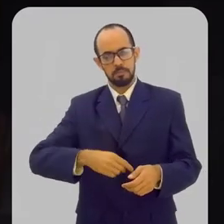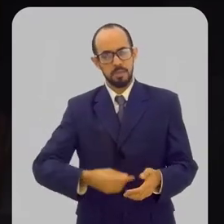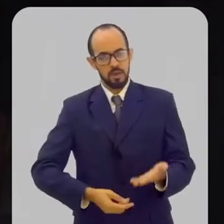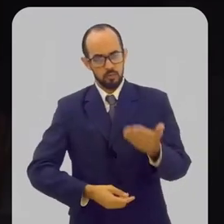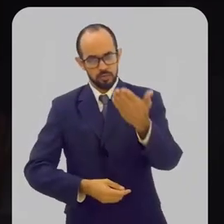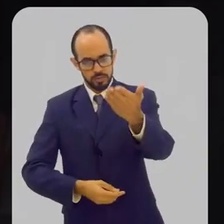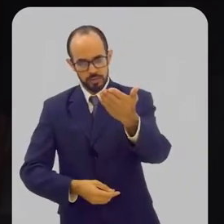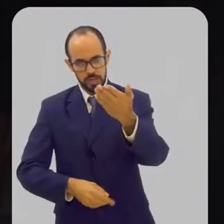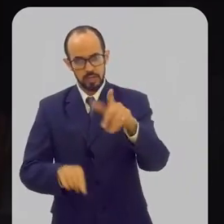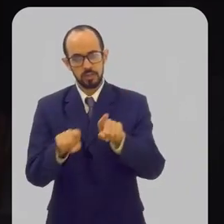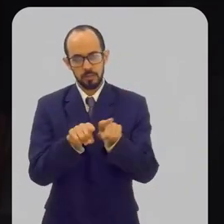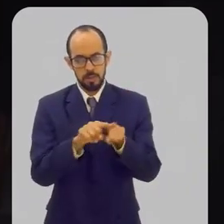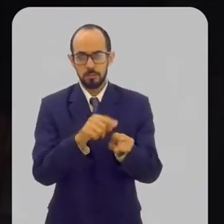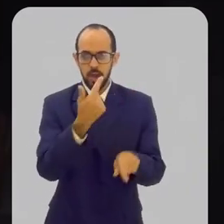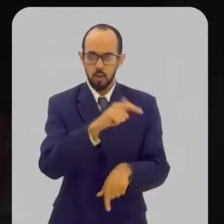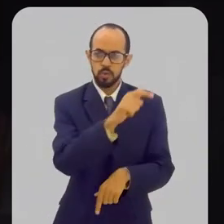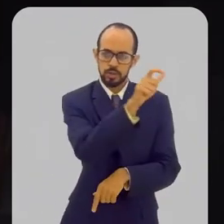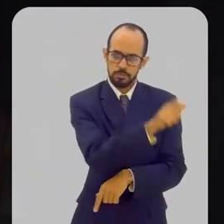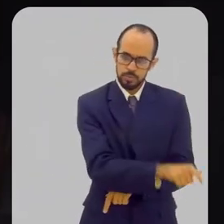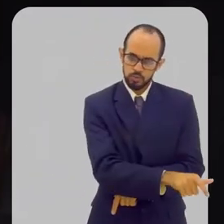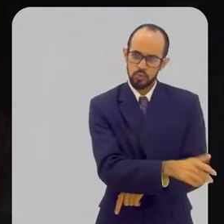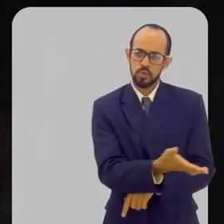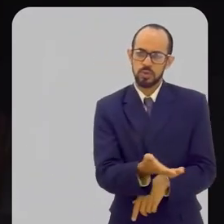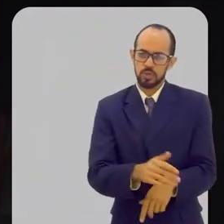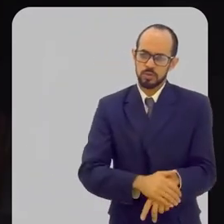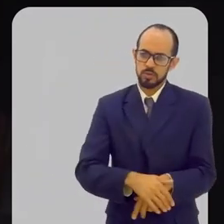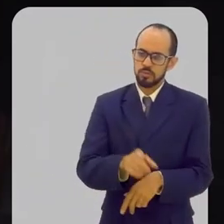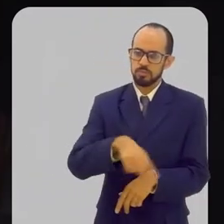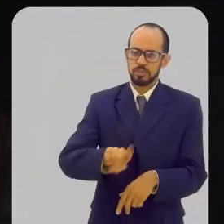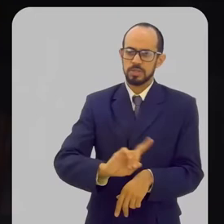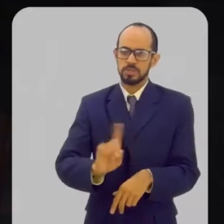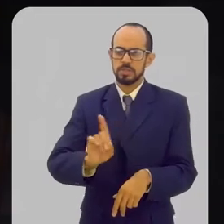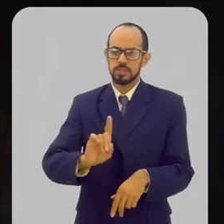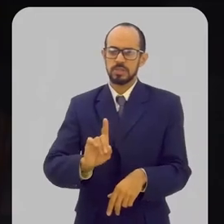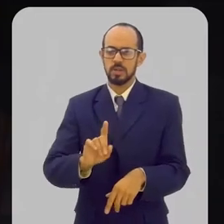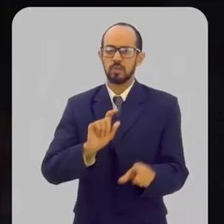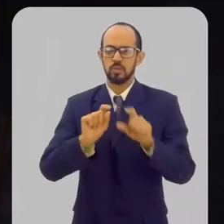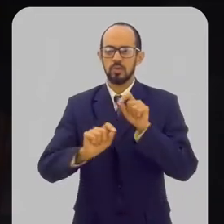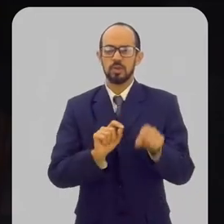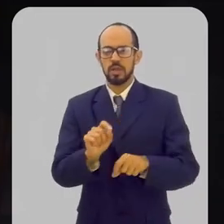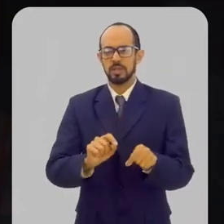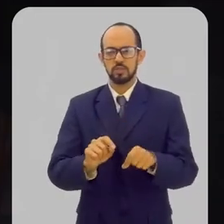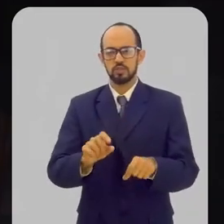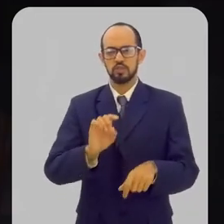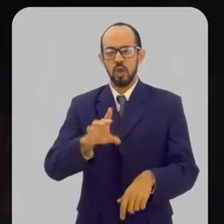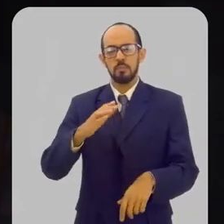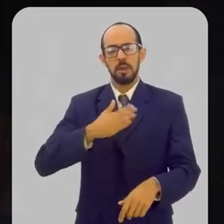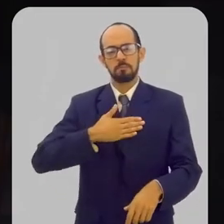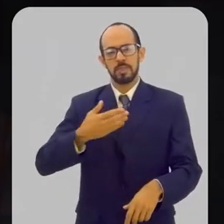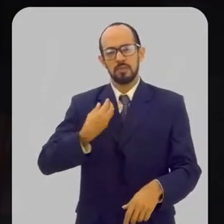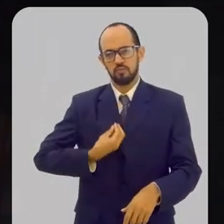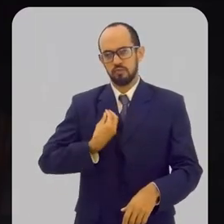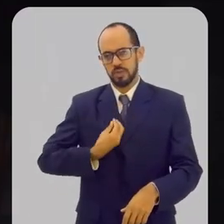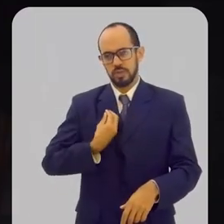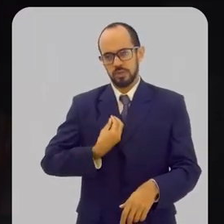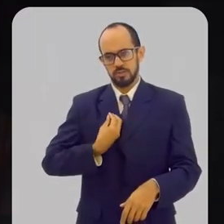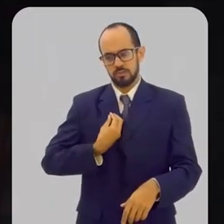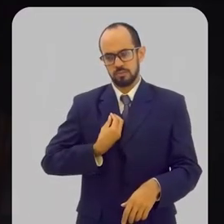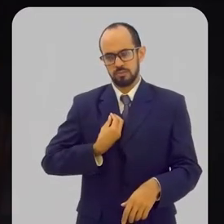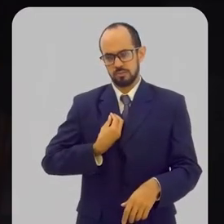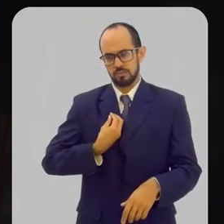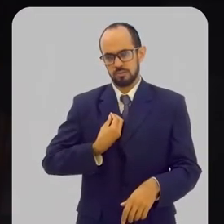para o outro. Desde que você não precisa ser necessariamente só para a minha vida.